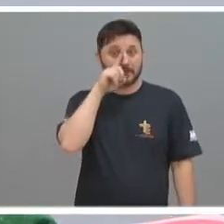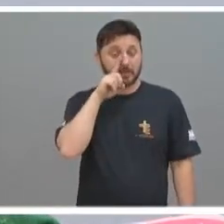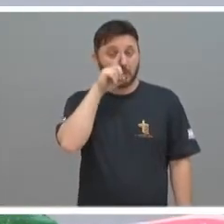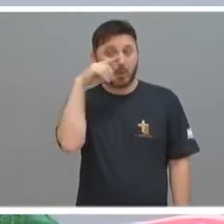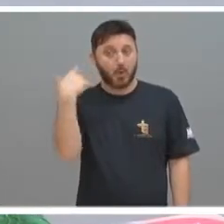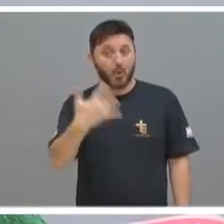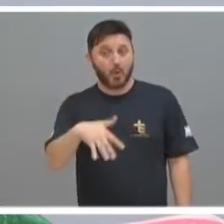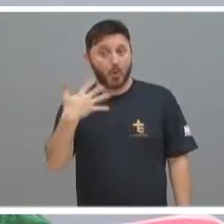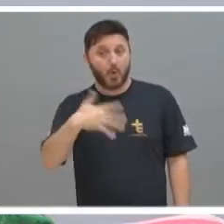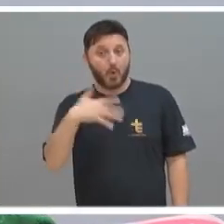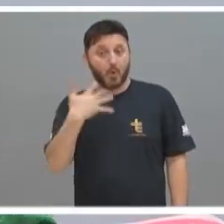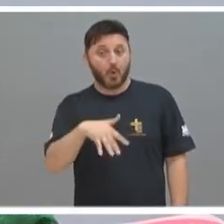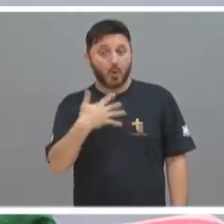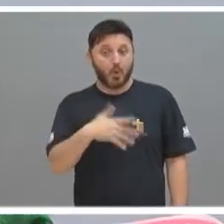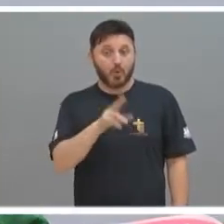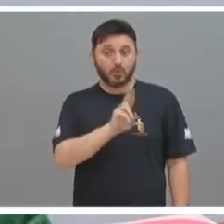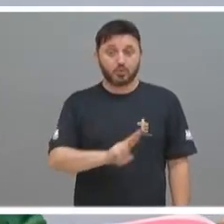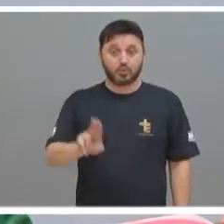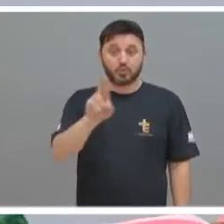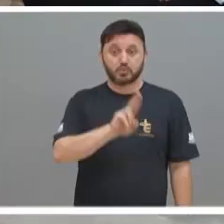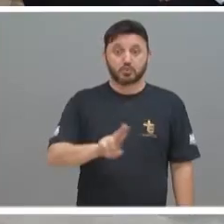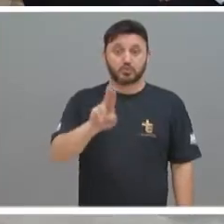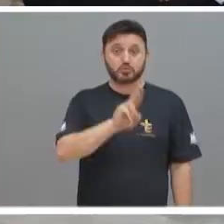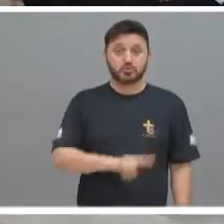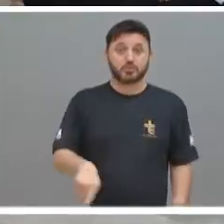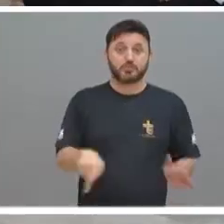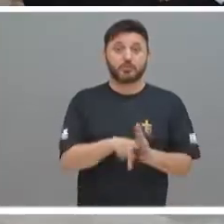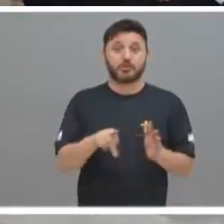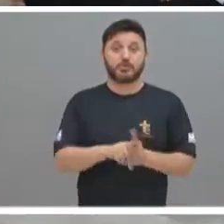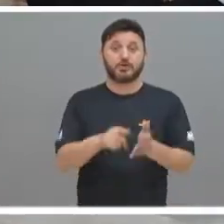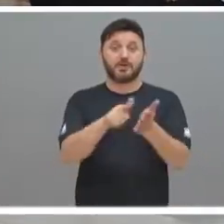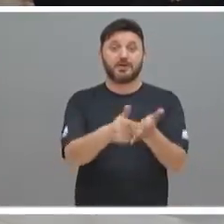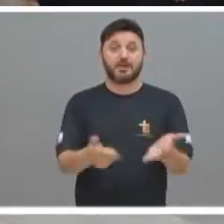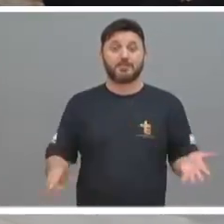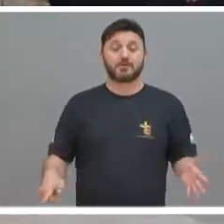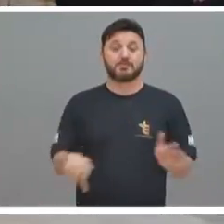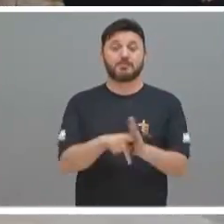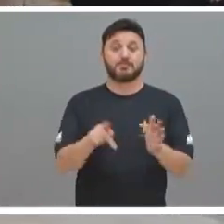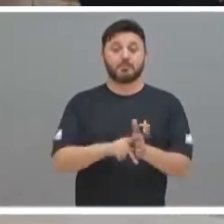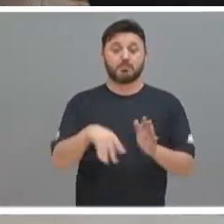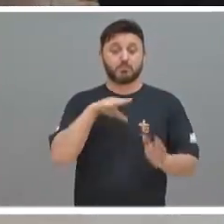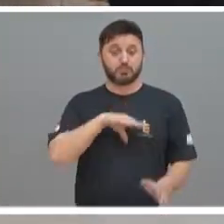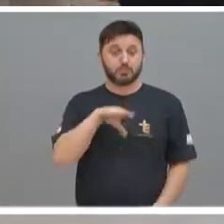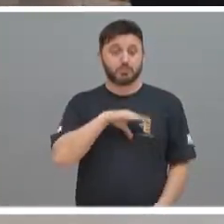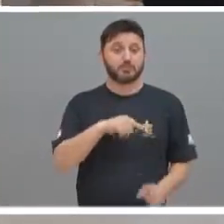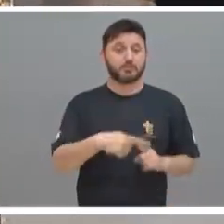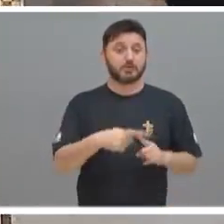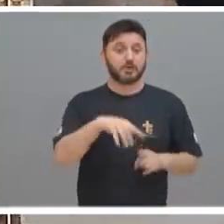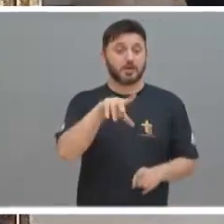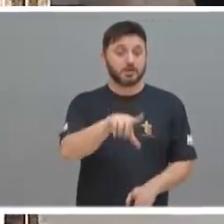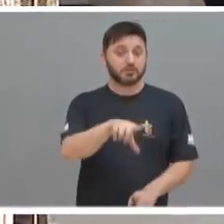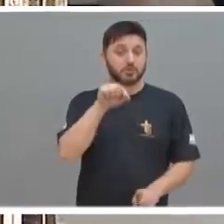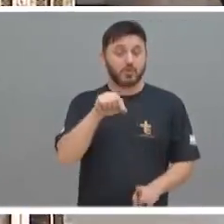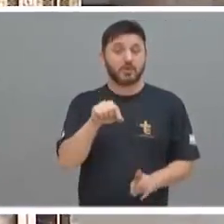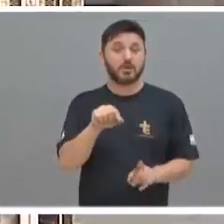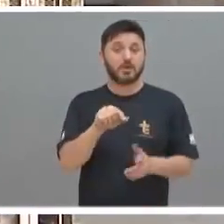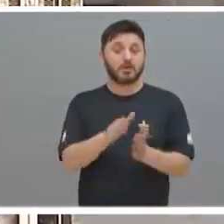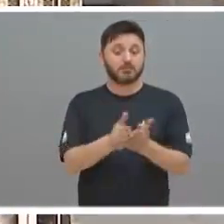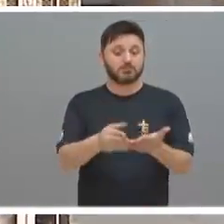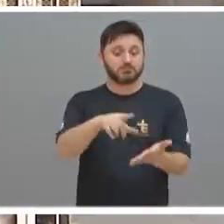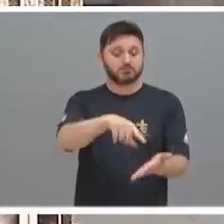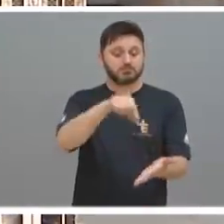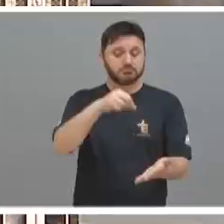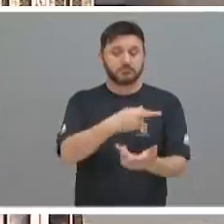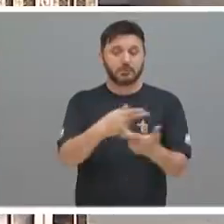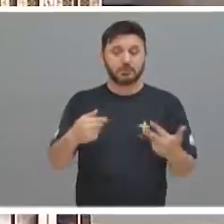perniciosíssima, estou usando um superlativo, escolher na Bíblia aquilo que me agrada?